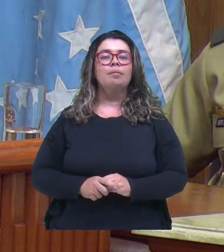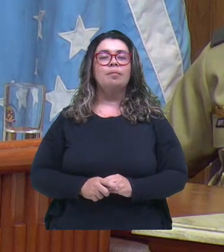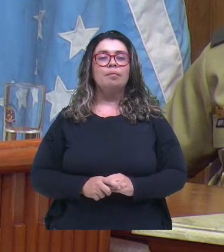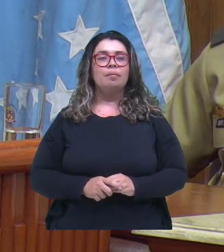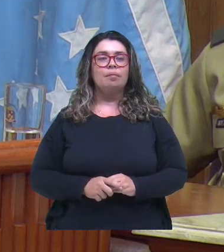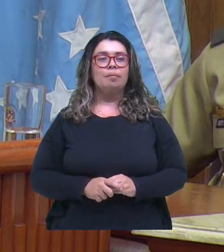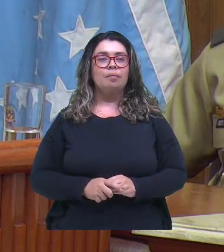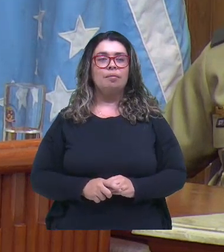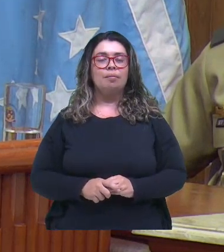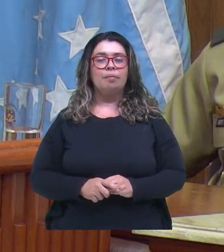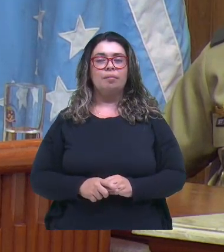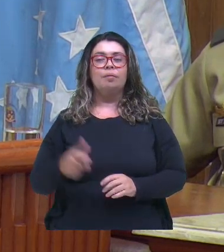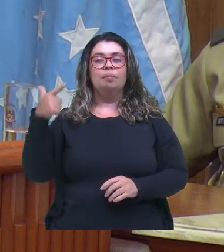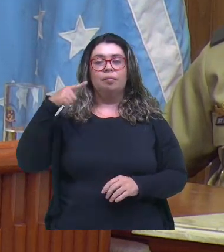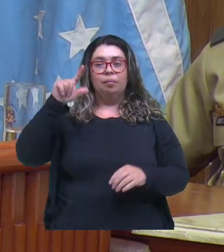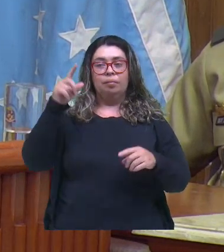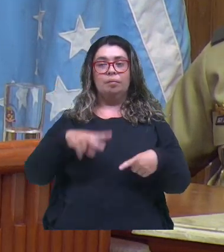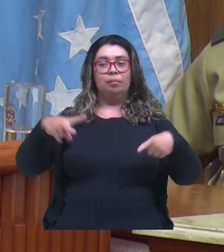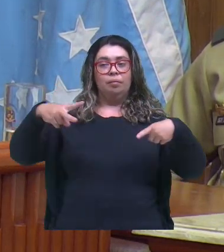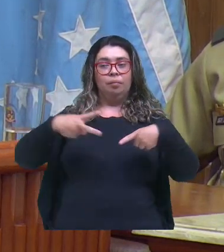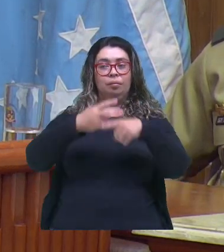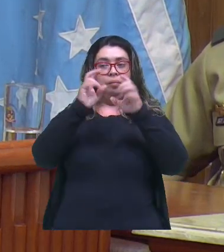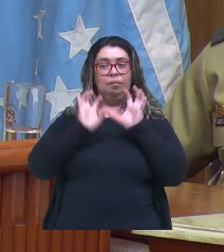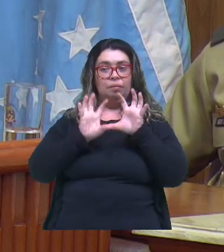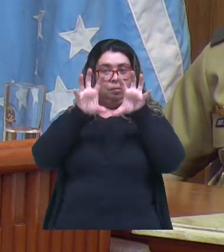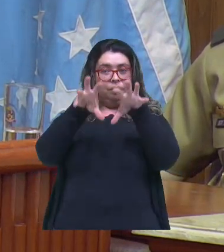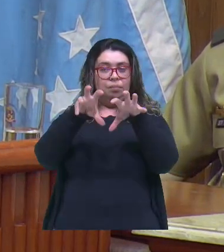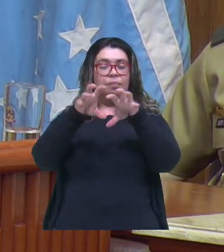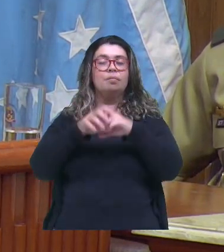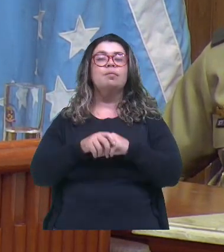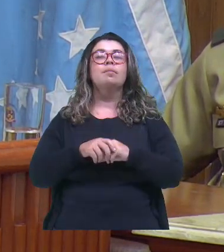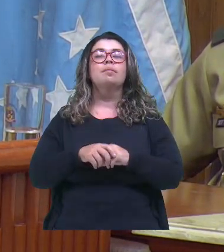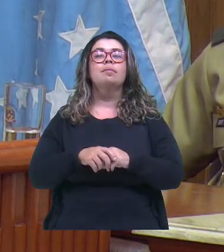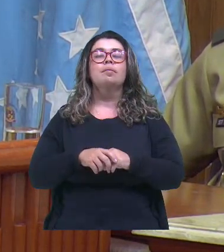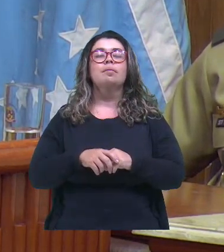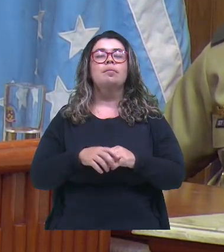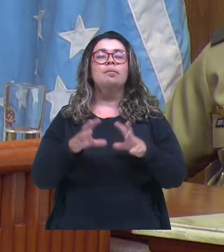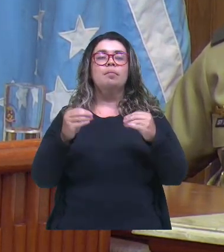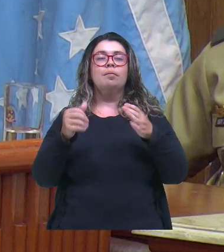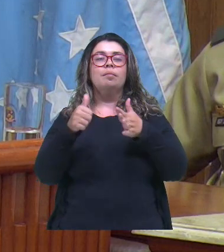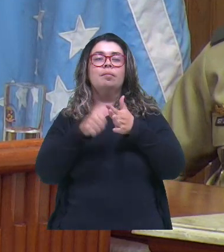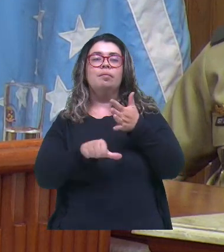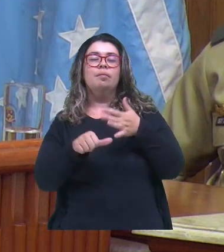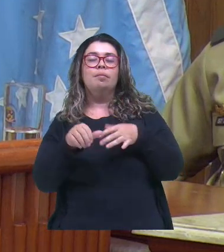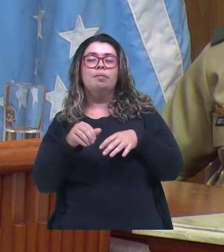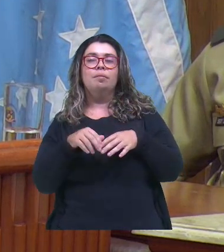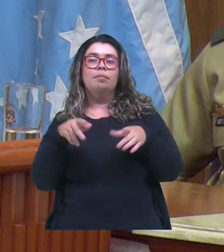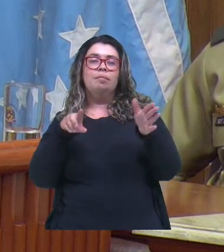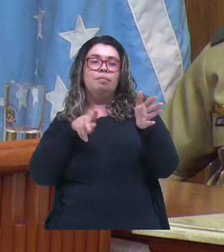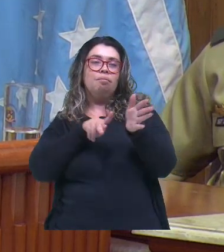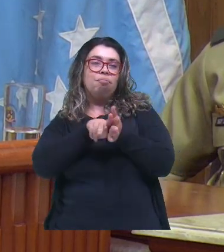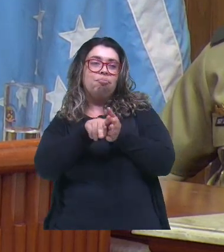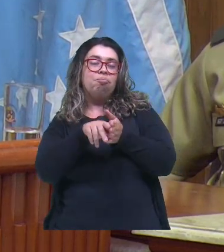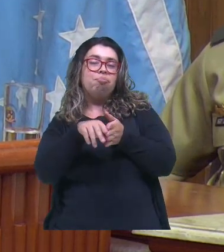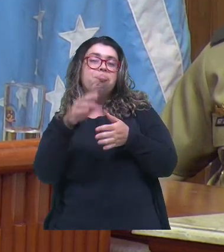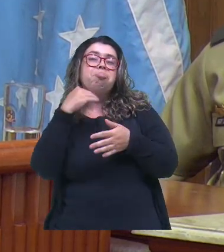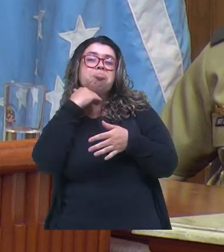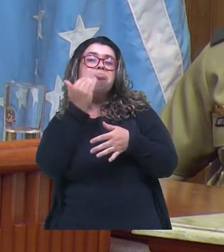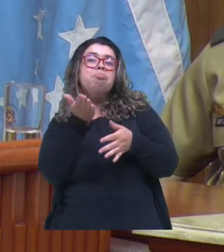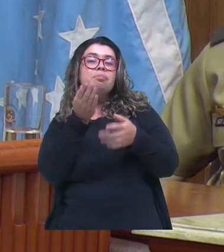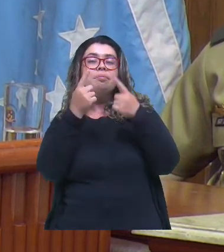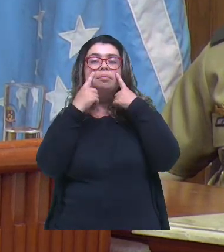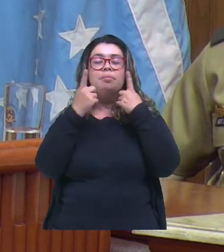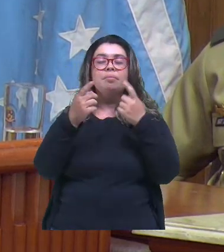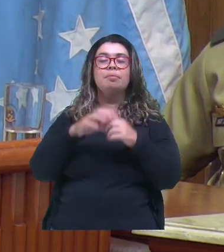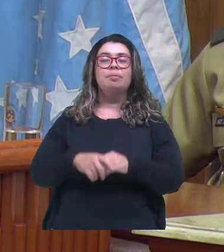Derrubaram leões, derrubaram ursos. E muitas das vezes se perguntaram, puxa, parece que ninguém vê.